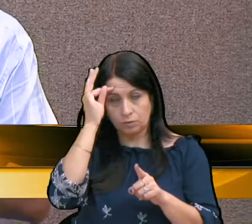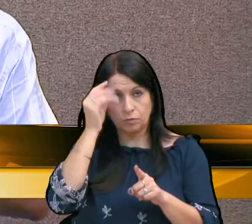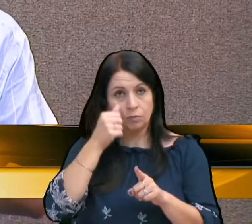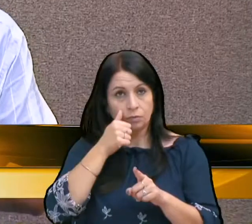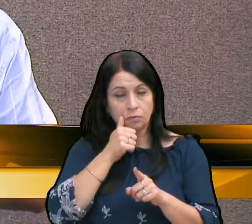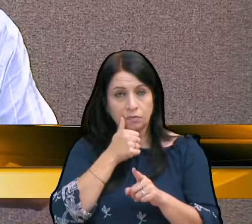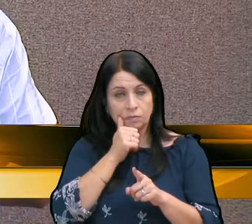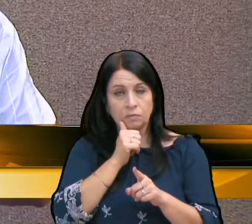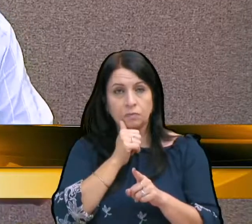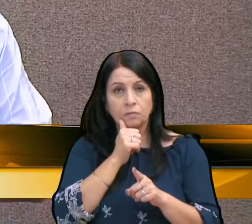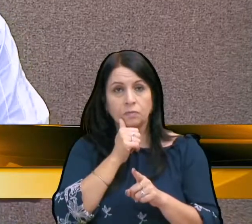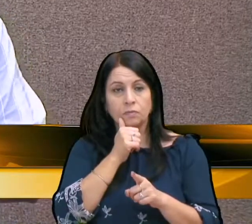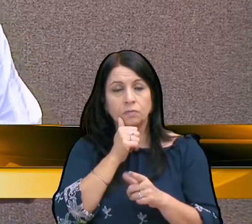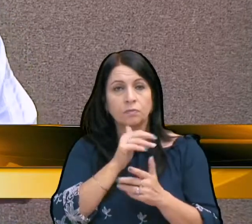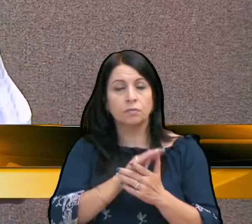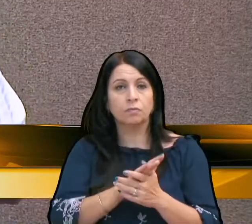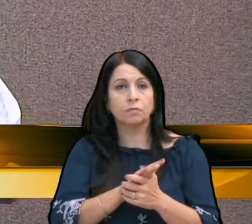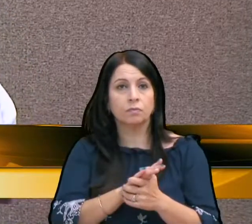Paula Iores,